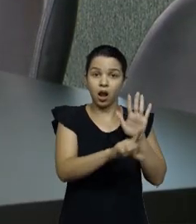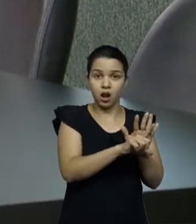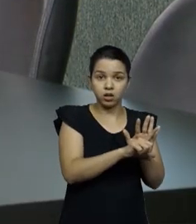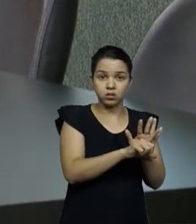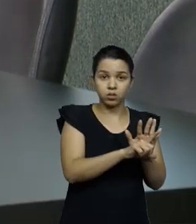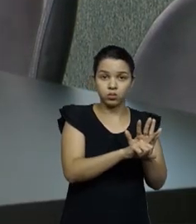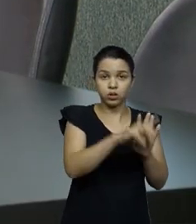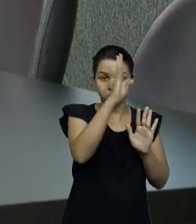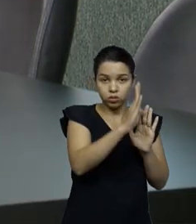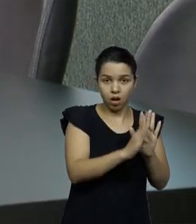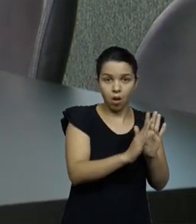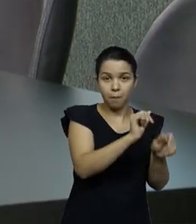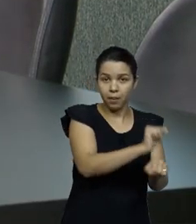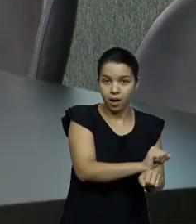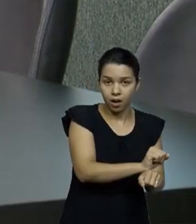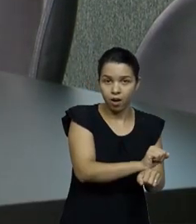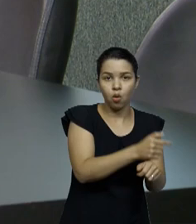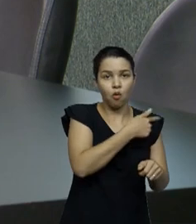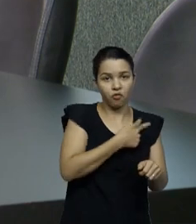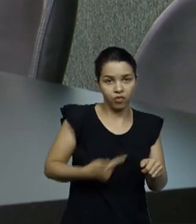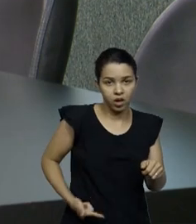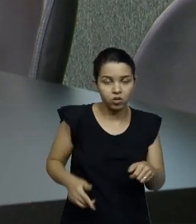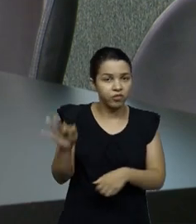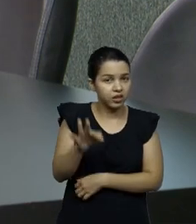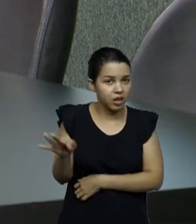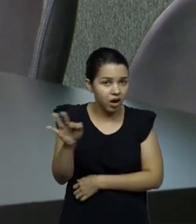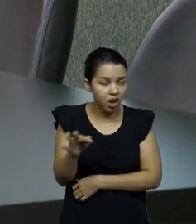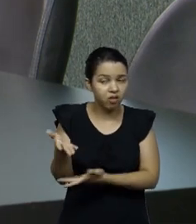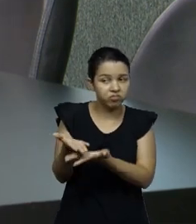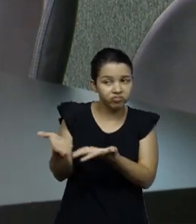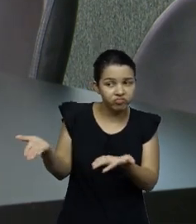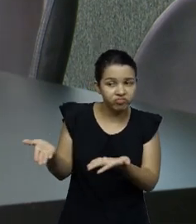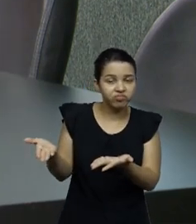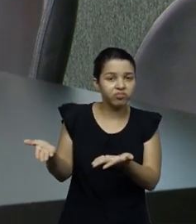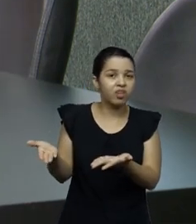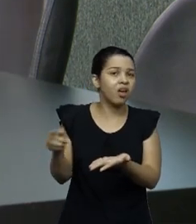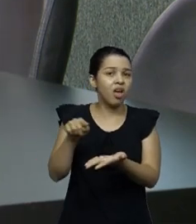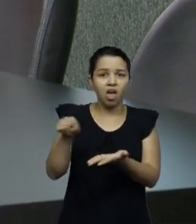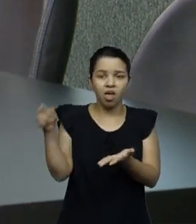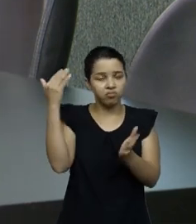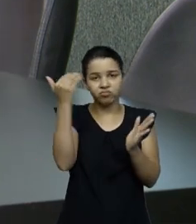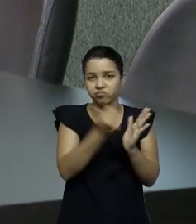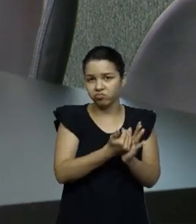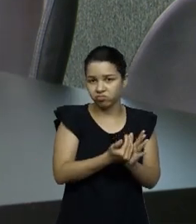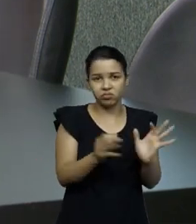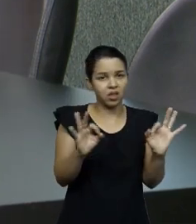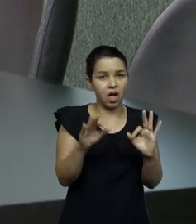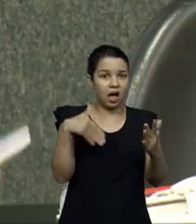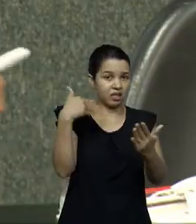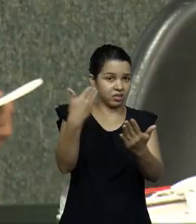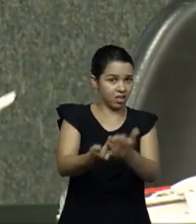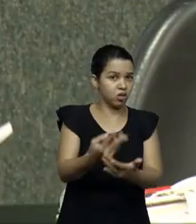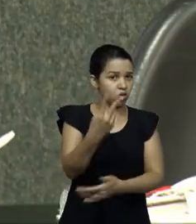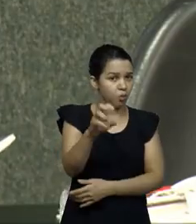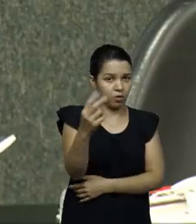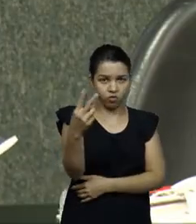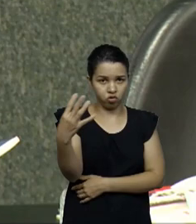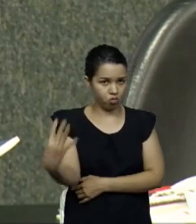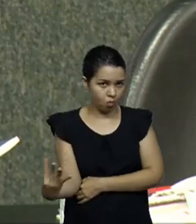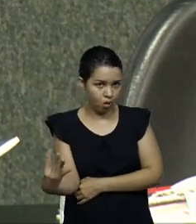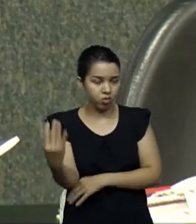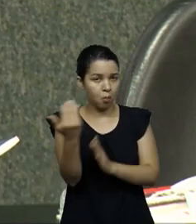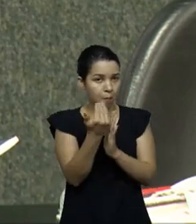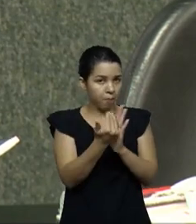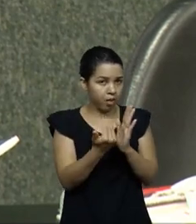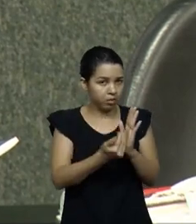infelizmente não é os governos federais que estão aí não cumpriram e não vão cumprir gente até 2024 A o